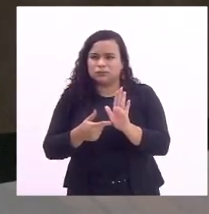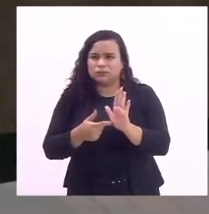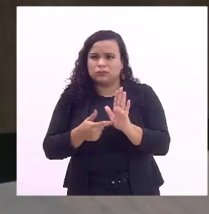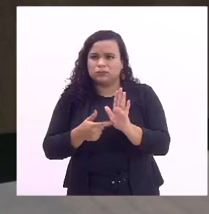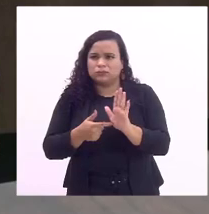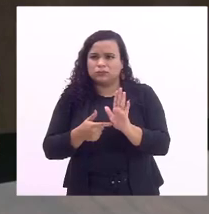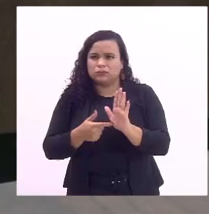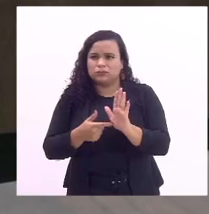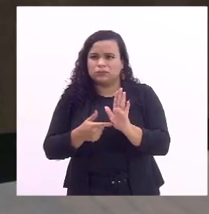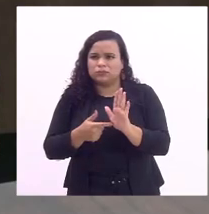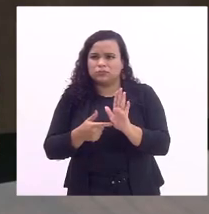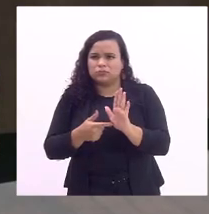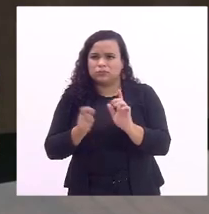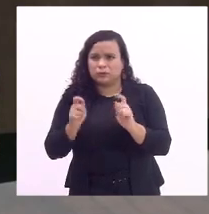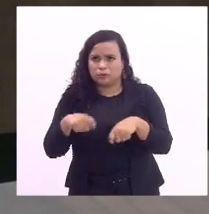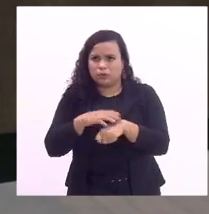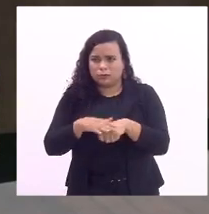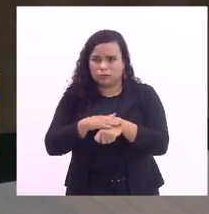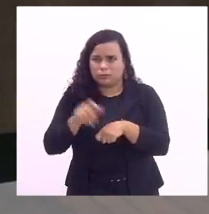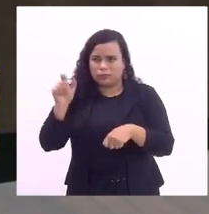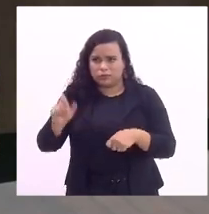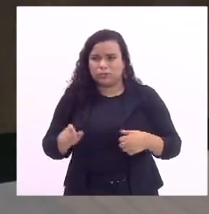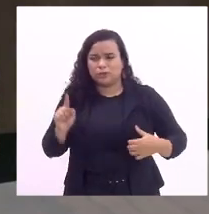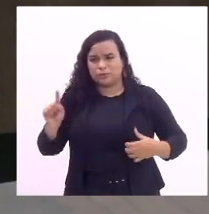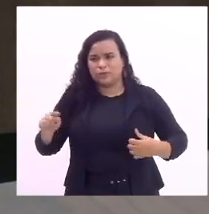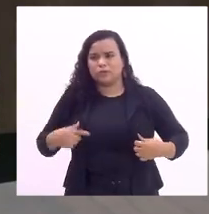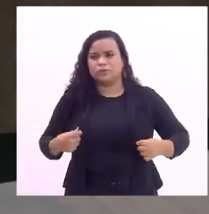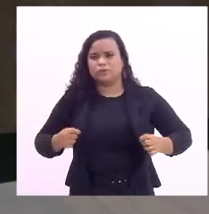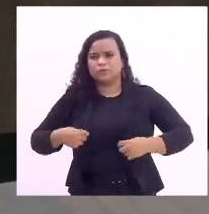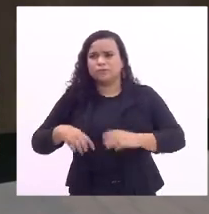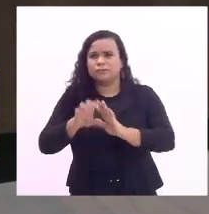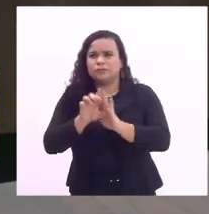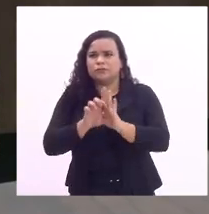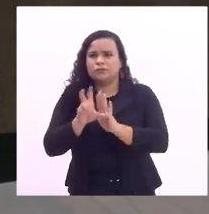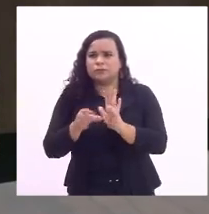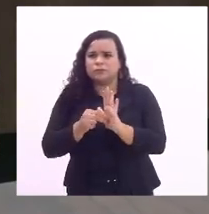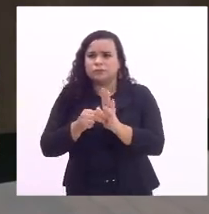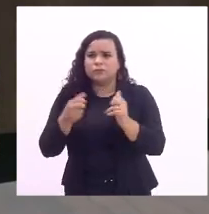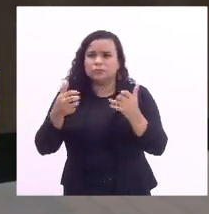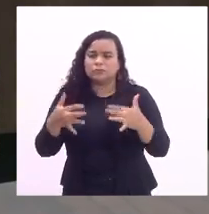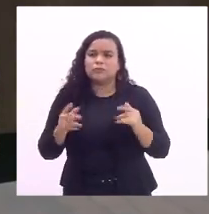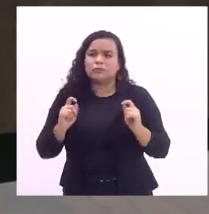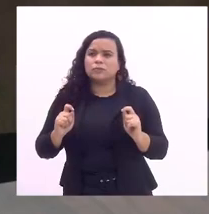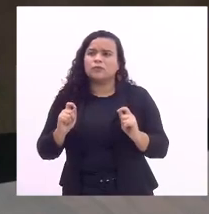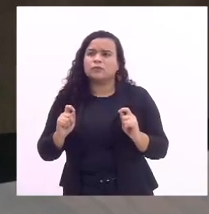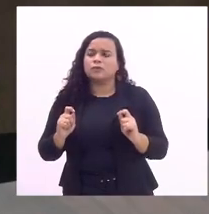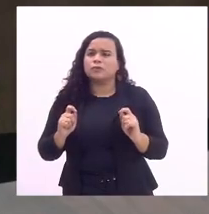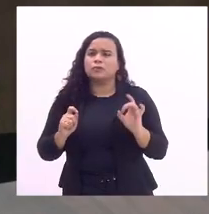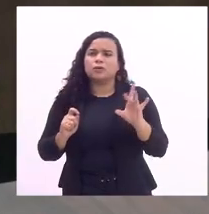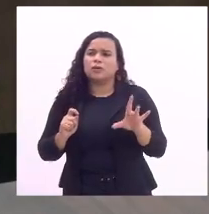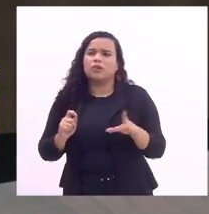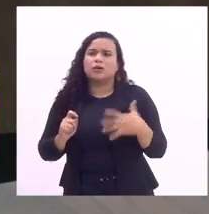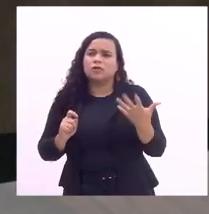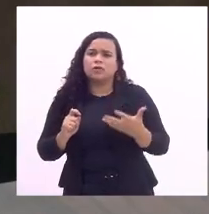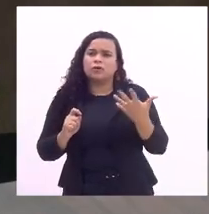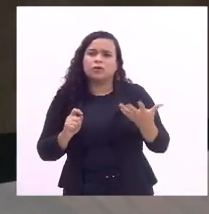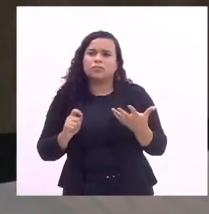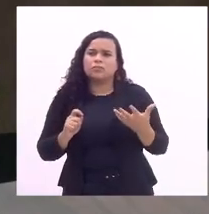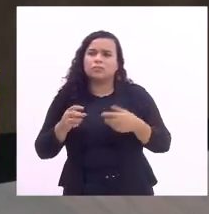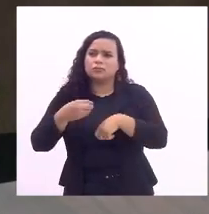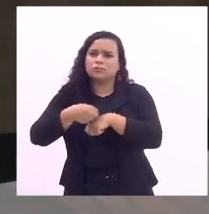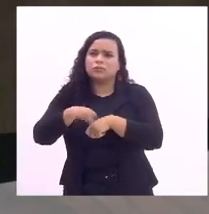Eu posso falar com ele, presidente? A emenda diz o seguinte, ó. É só